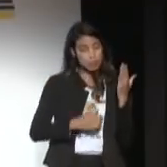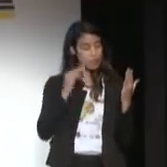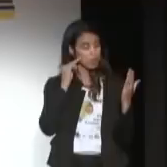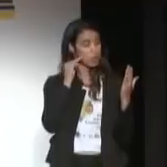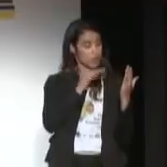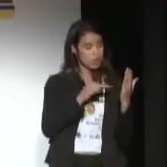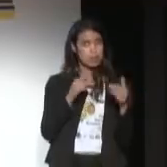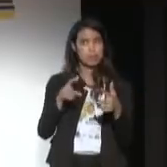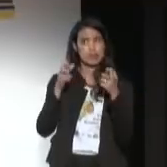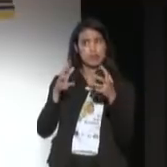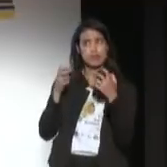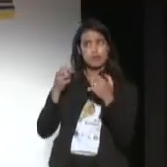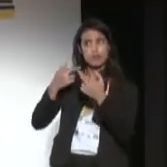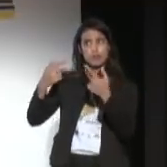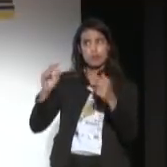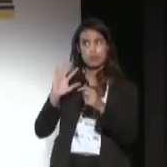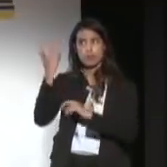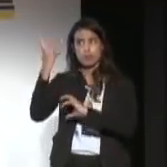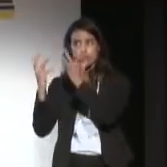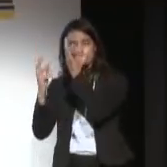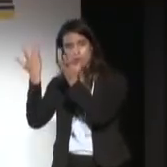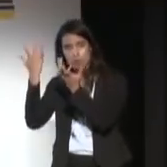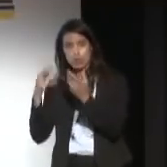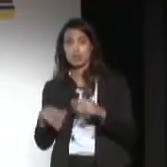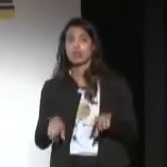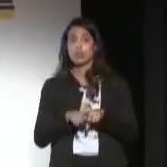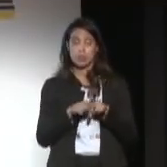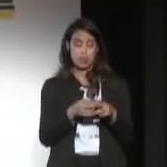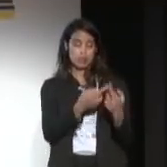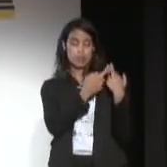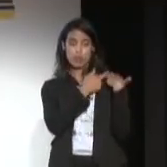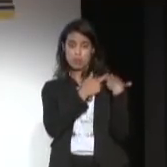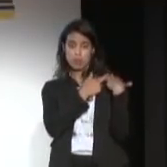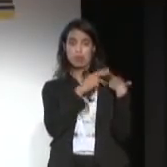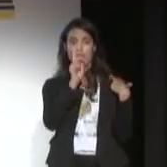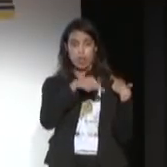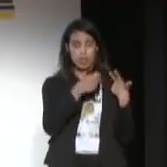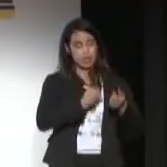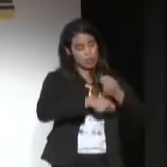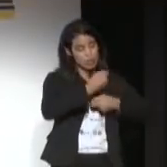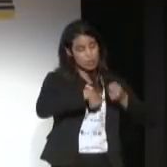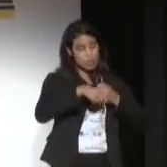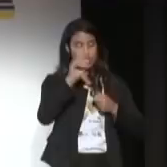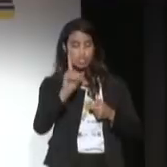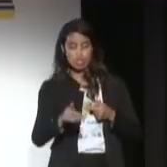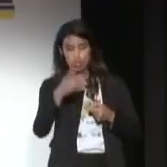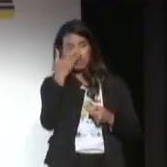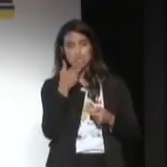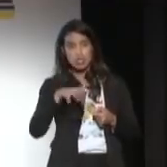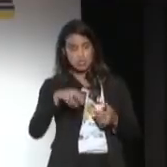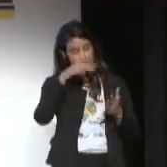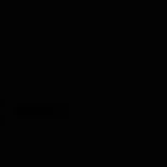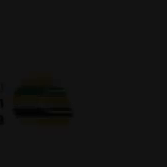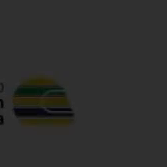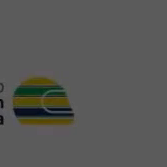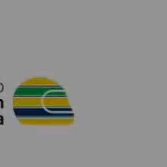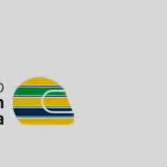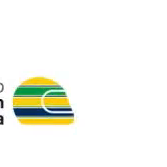mas responsabilidade nada mais é no Brasil que não negociarmos o direito de crianças a aprenderem a ler e escrever. Obrigada.